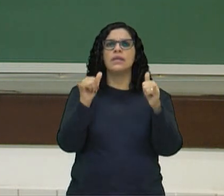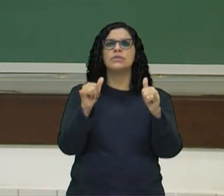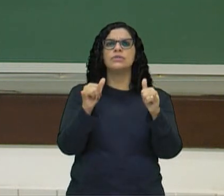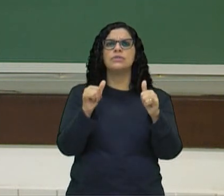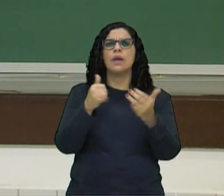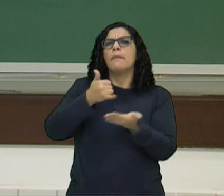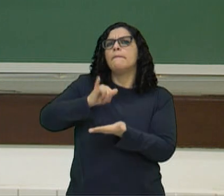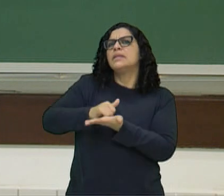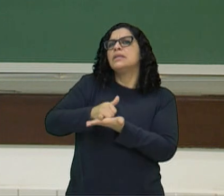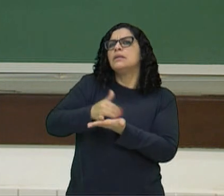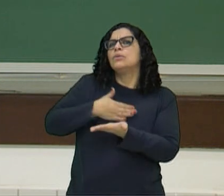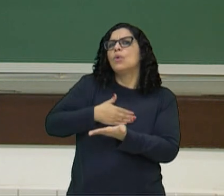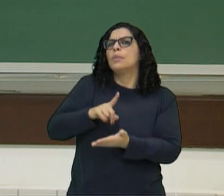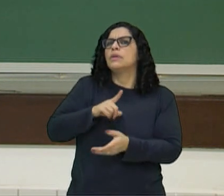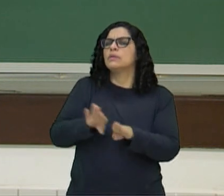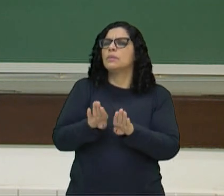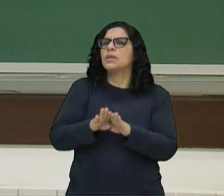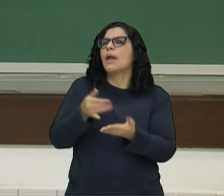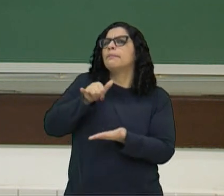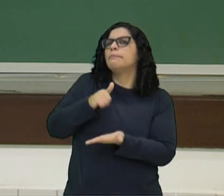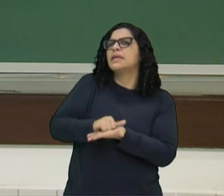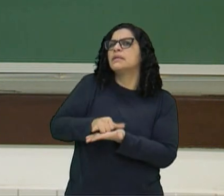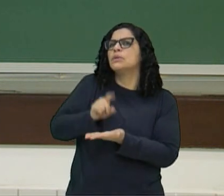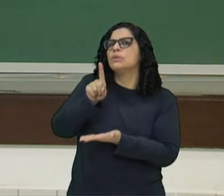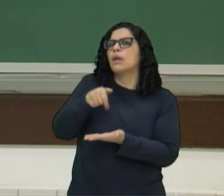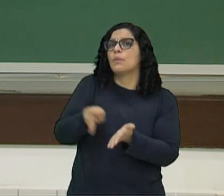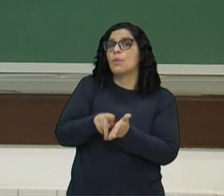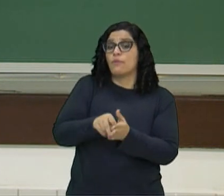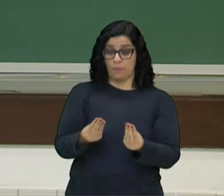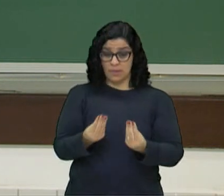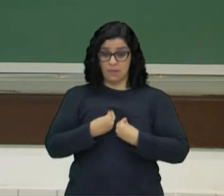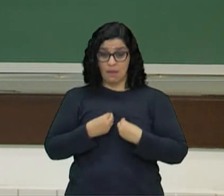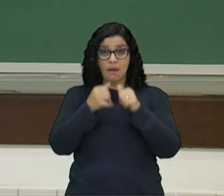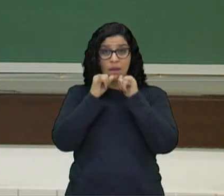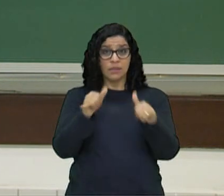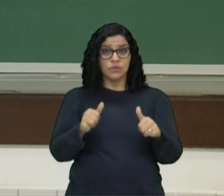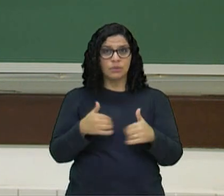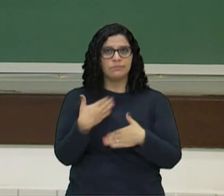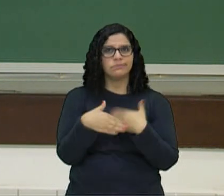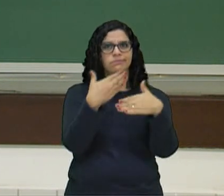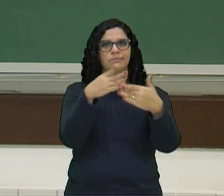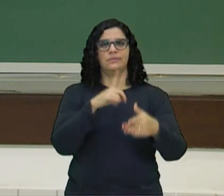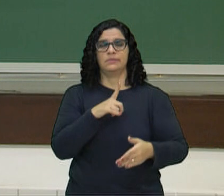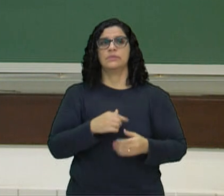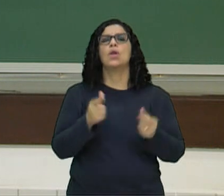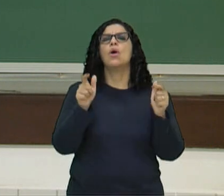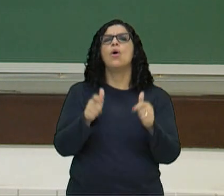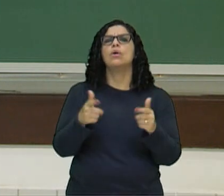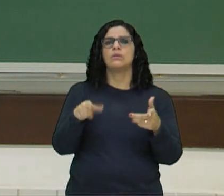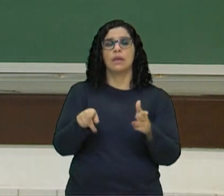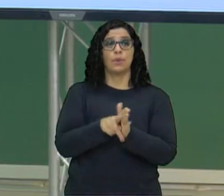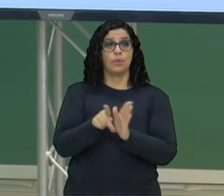bateria. E essa bateria é que vai fornecer energia para os processos. Então,